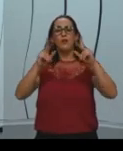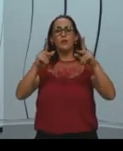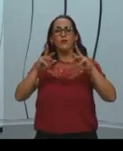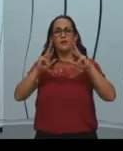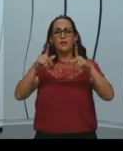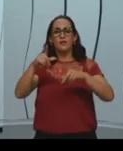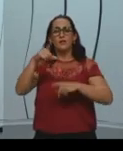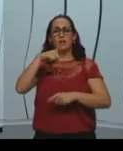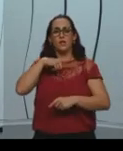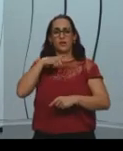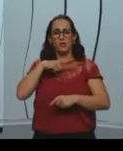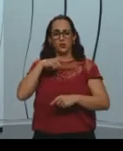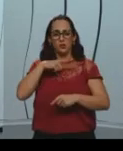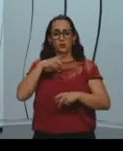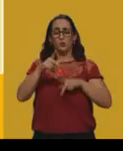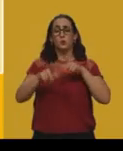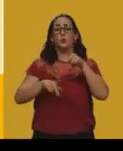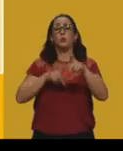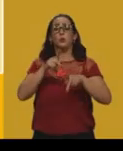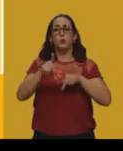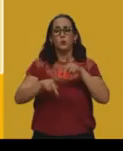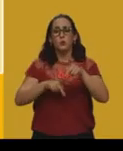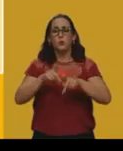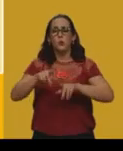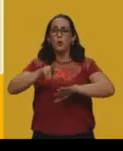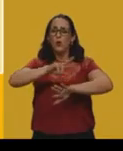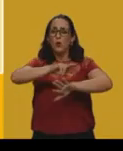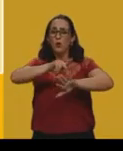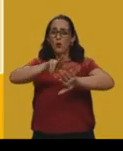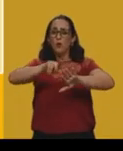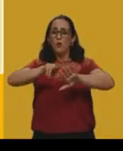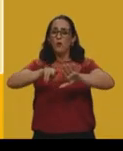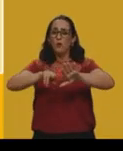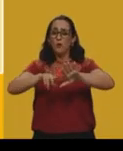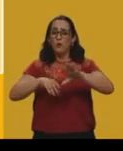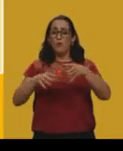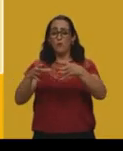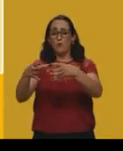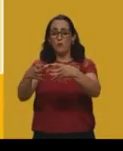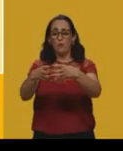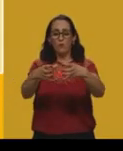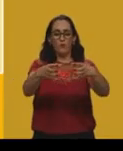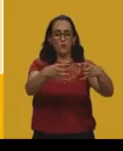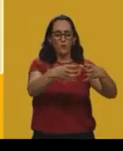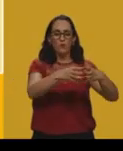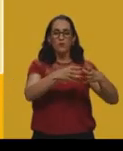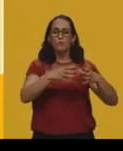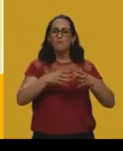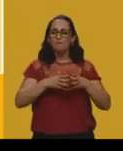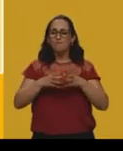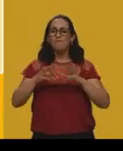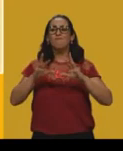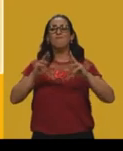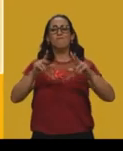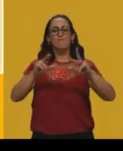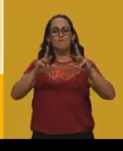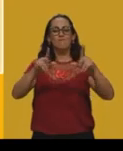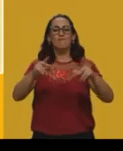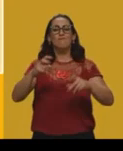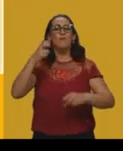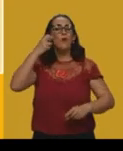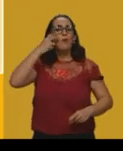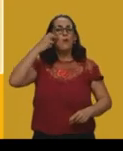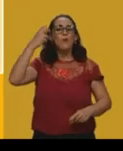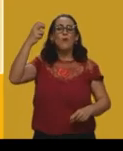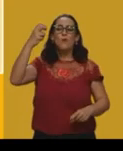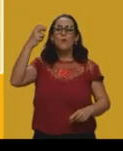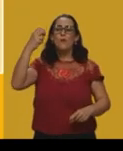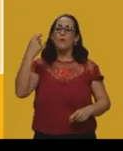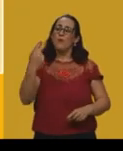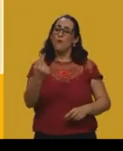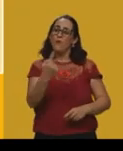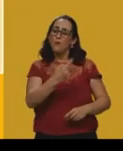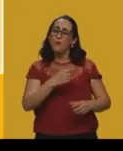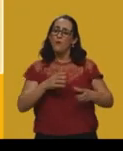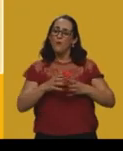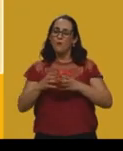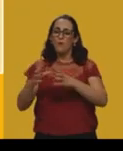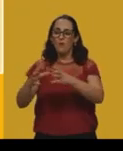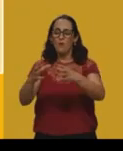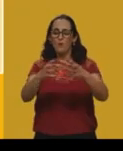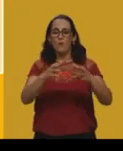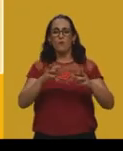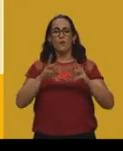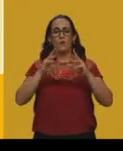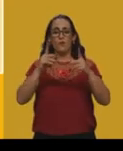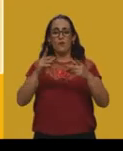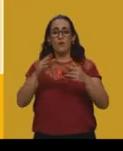né, os vários grupos étnicos que compõem a cultura desses povos, como isso, né, com a vinda